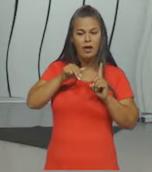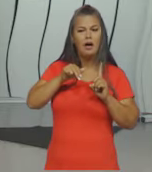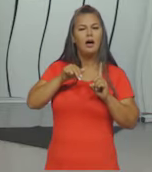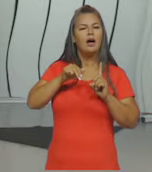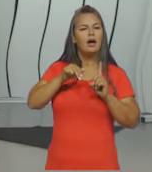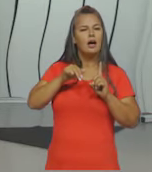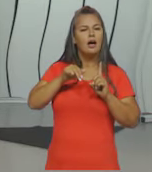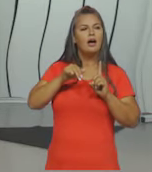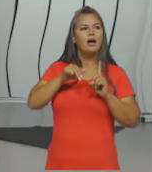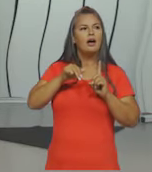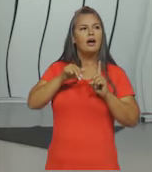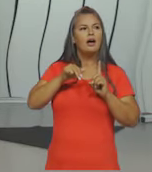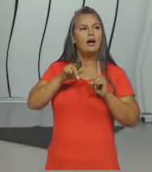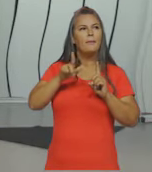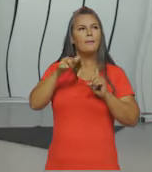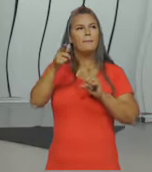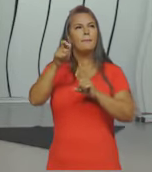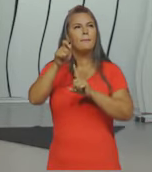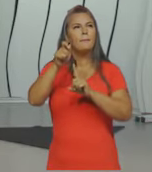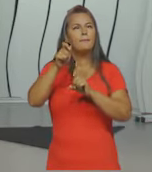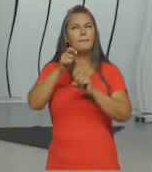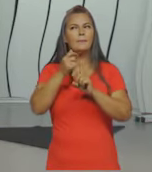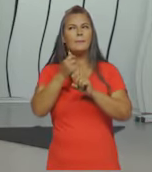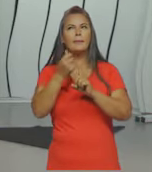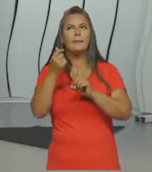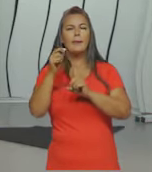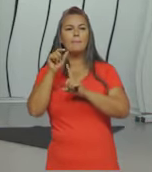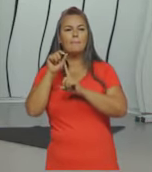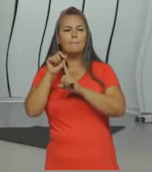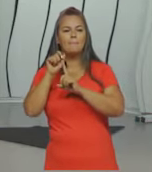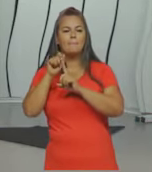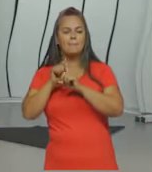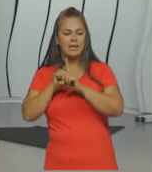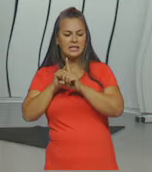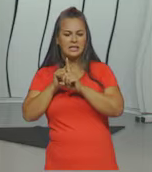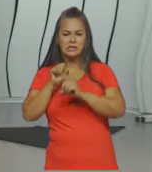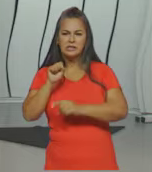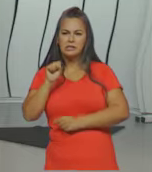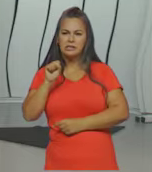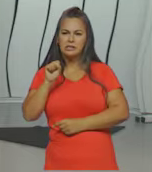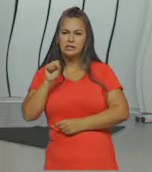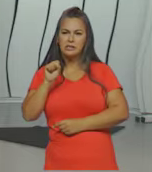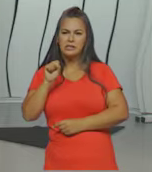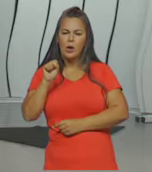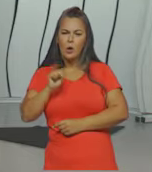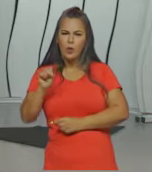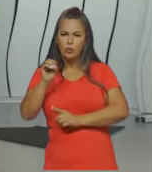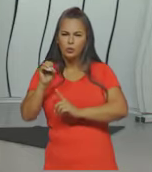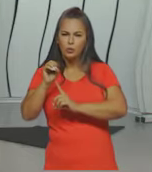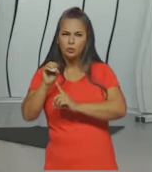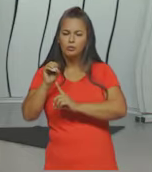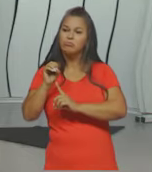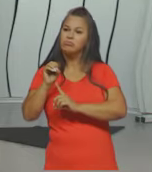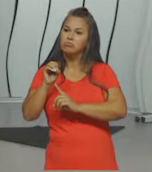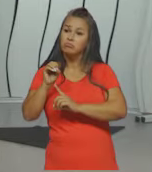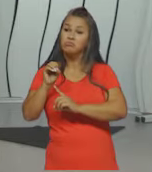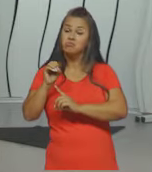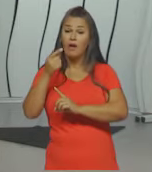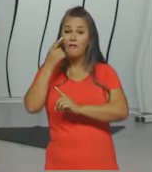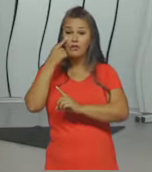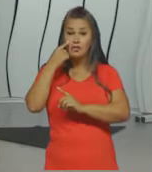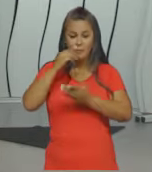mês, foi dia 8. Você vai colorir durante um ano, aí 6 meses, todos os dias que